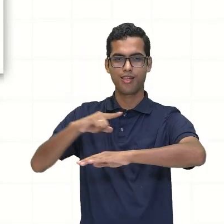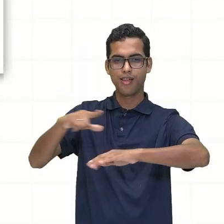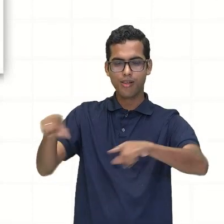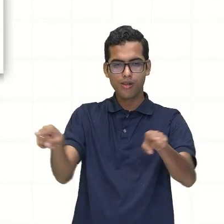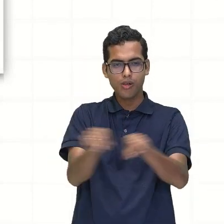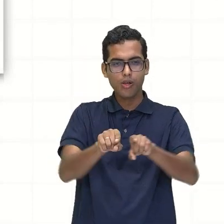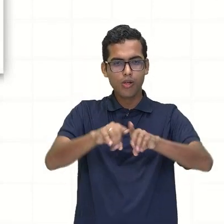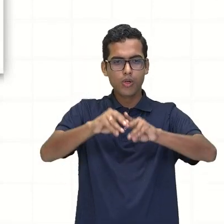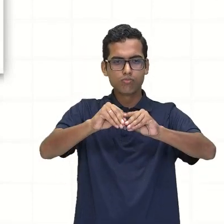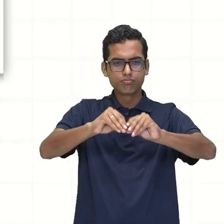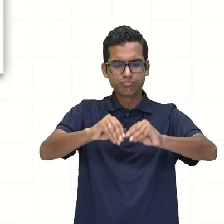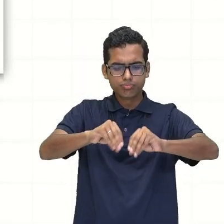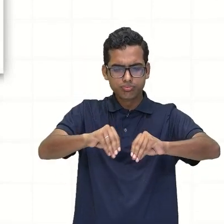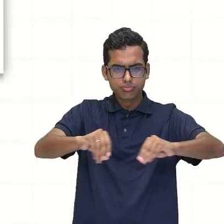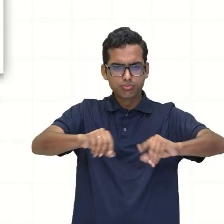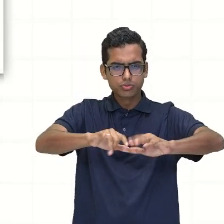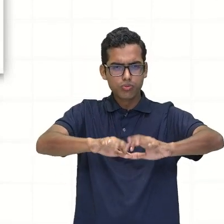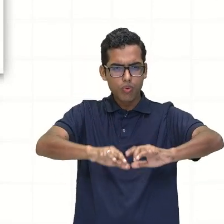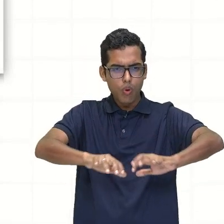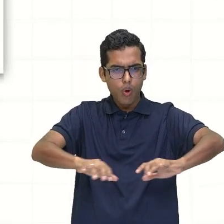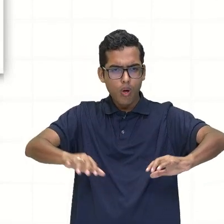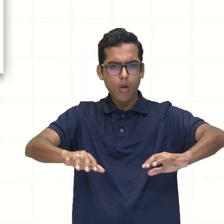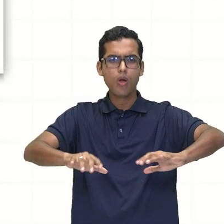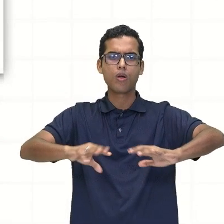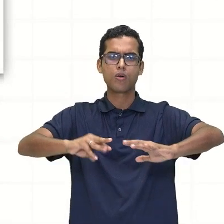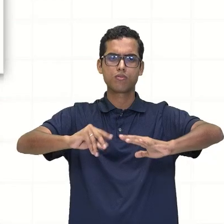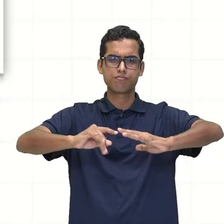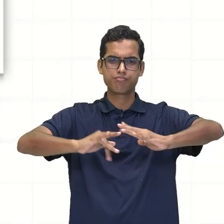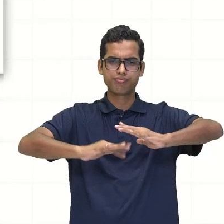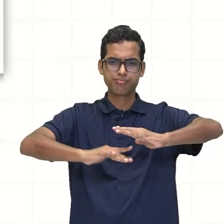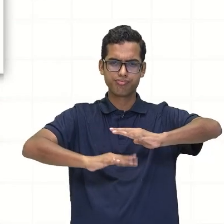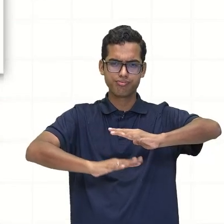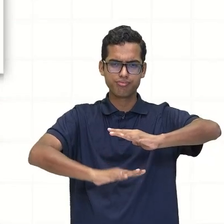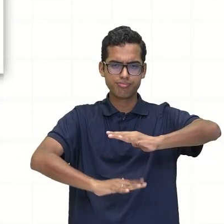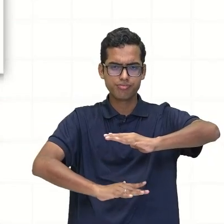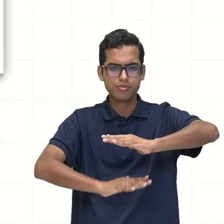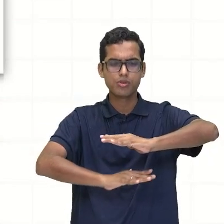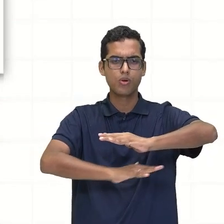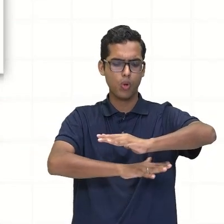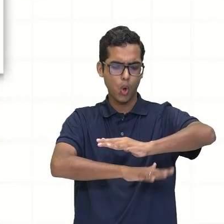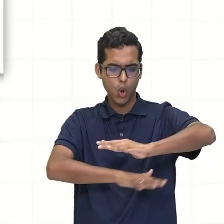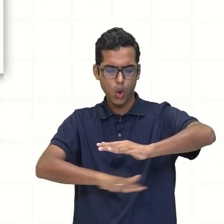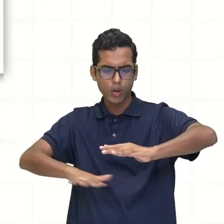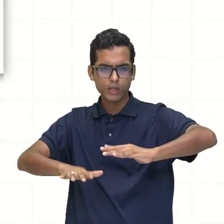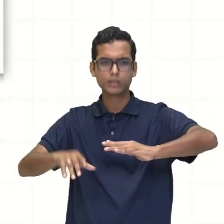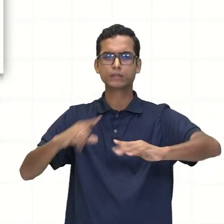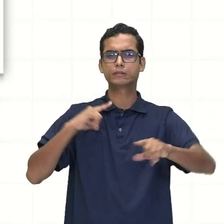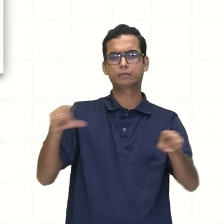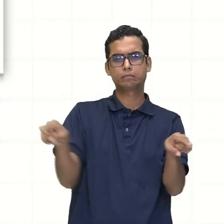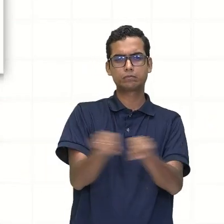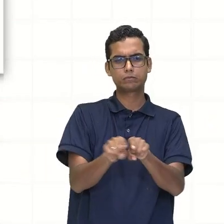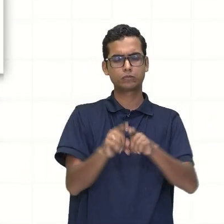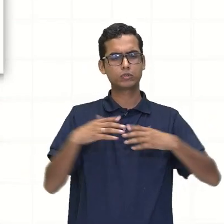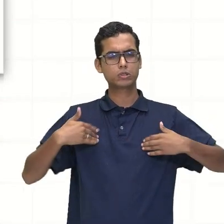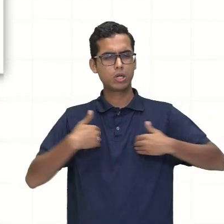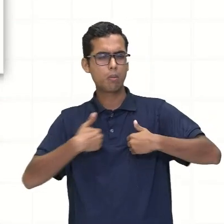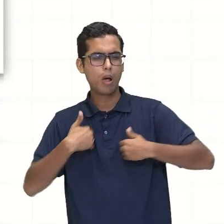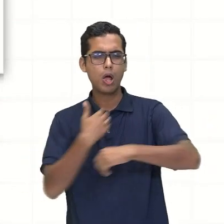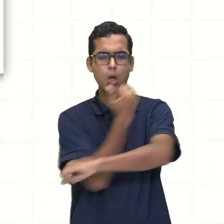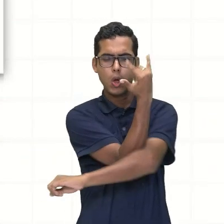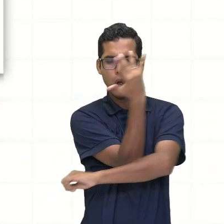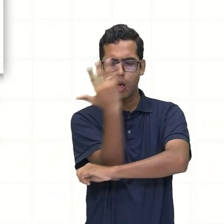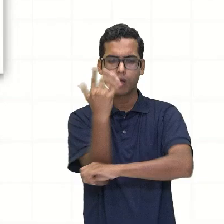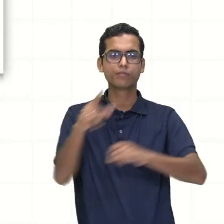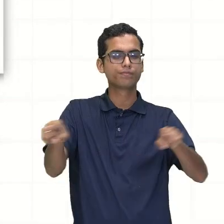vai ocorrer o quê? O processo de sedimentação, né, dessa matéria orgânica, de plantas, de animais, que vão ser soterrados